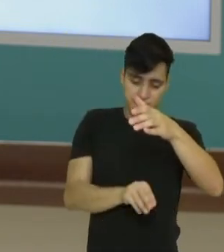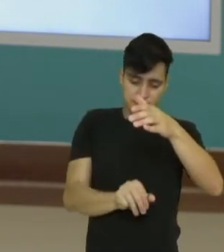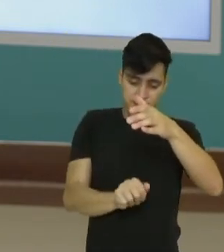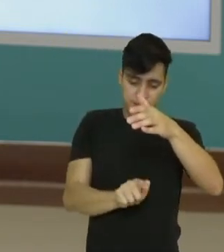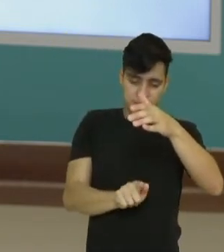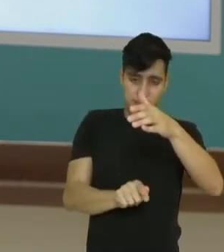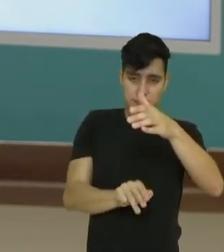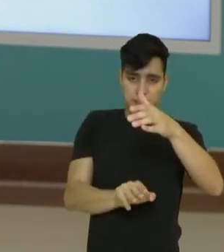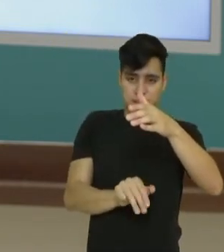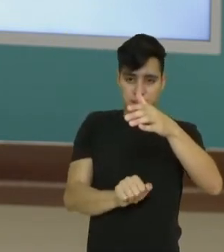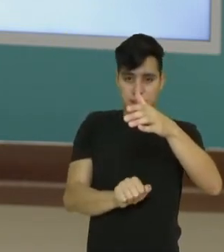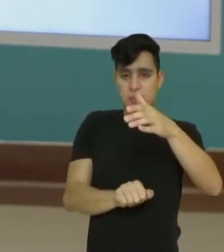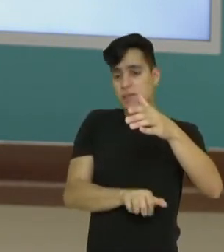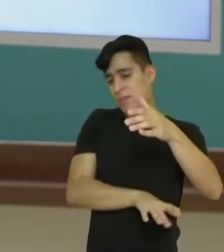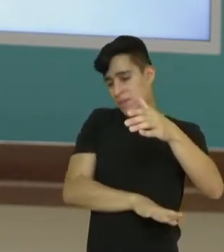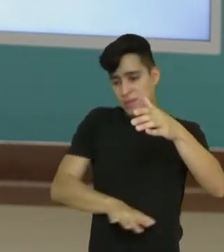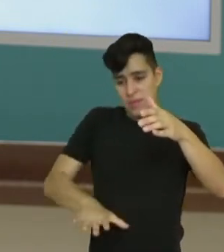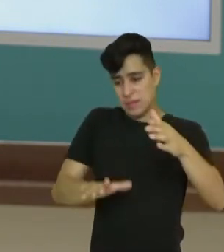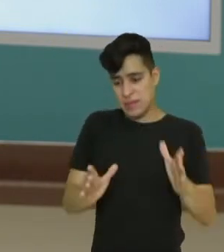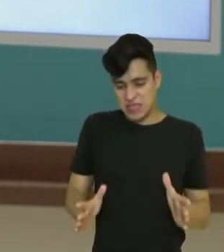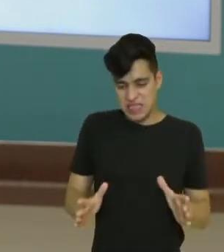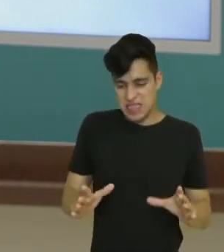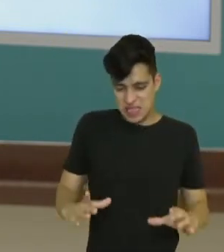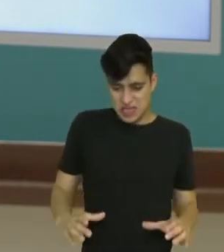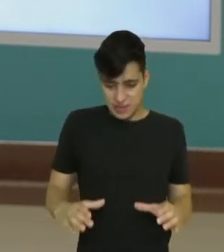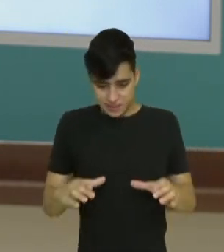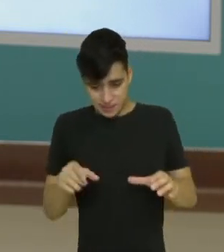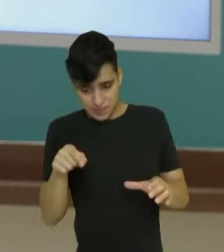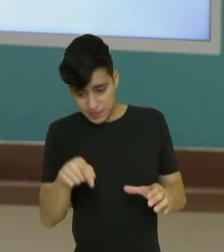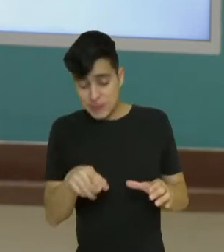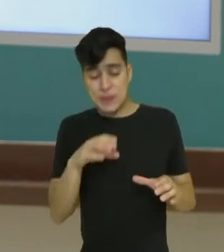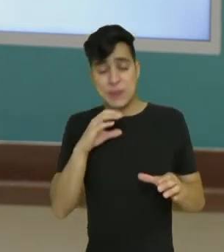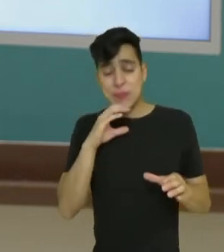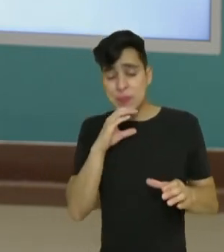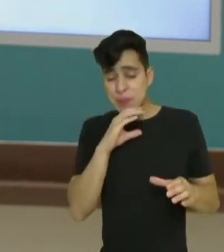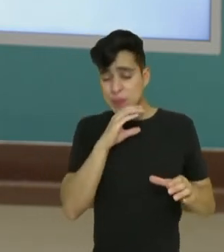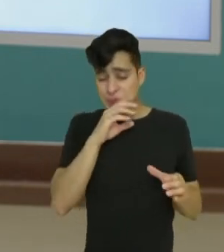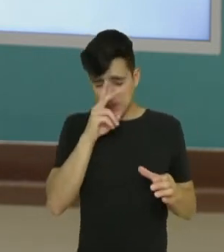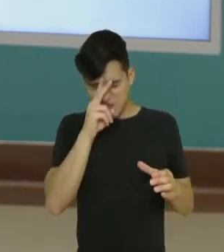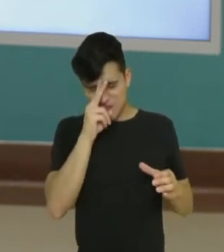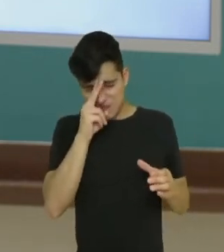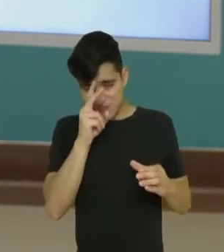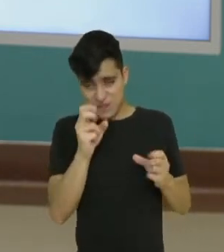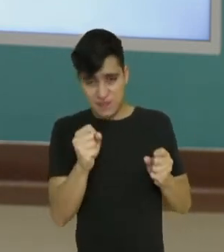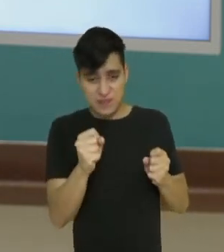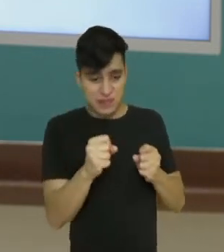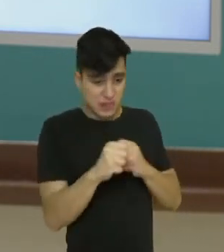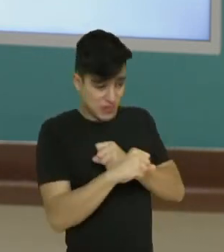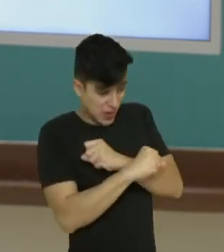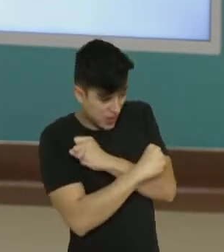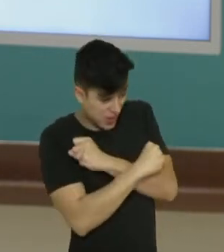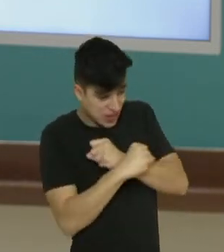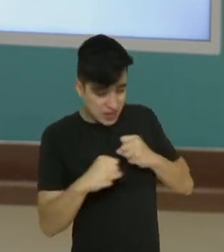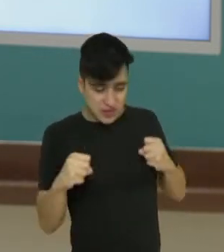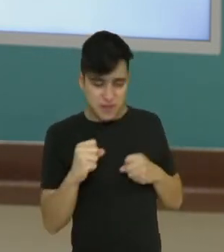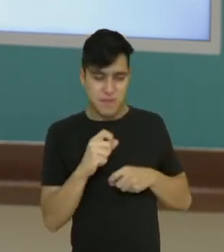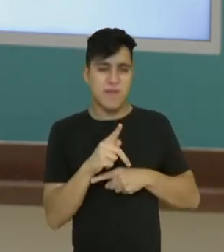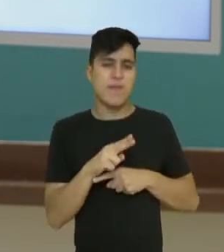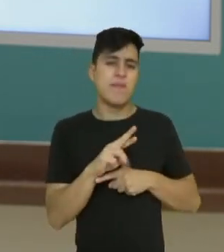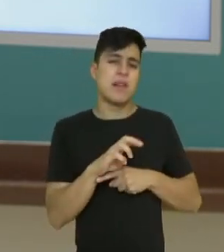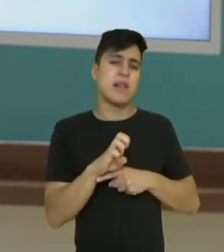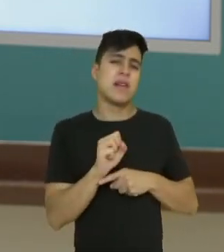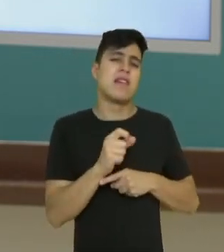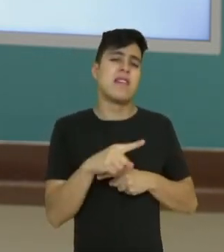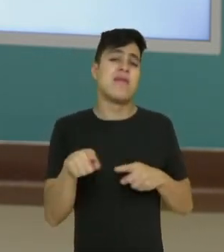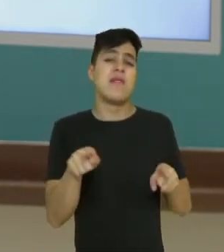guardado, a câmara magmática. E lá é muito quente, tem uma pressão muito grande. É como se fosse uma